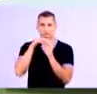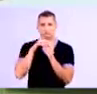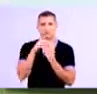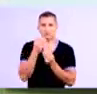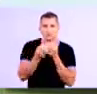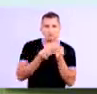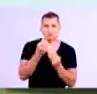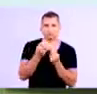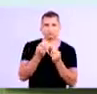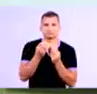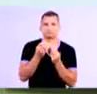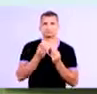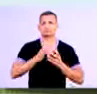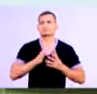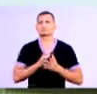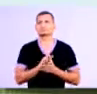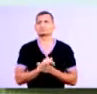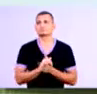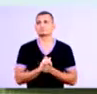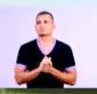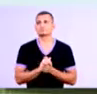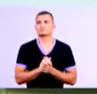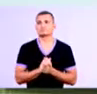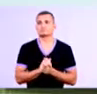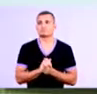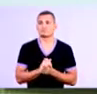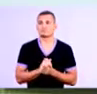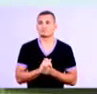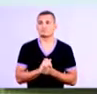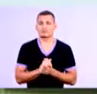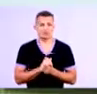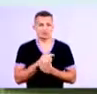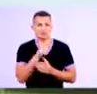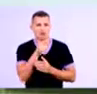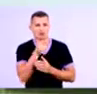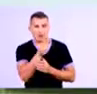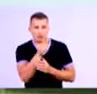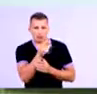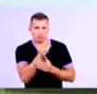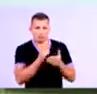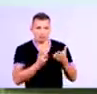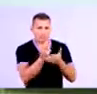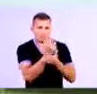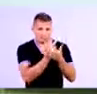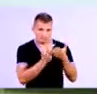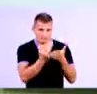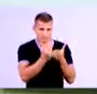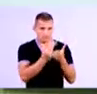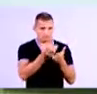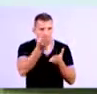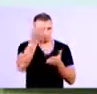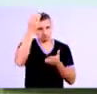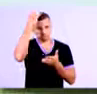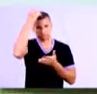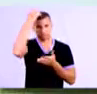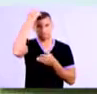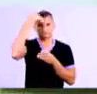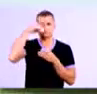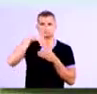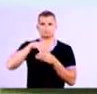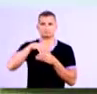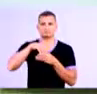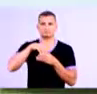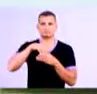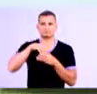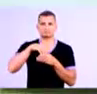funciona o cérebro, tá? Mas essa imagem, ela vai para dentro da nossa mente e ela é comparada